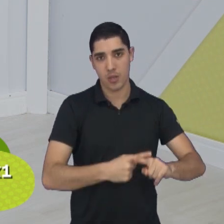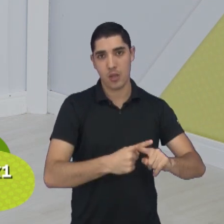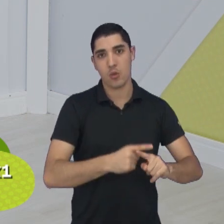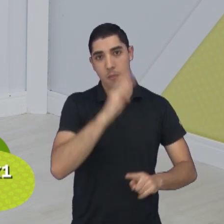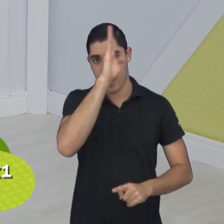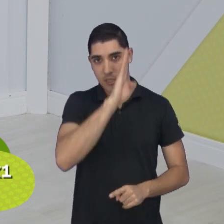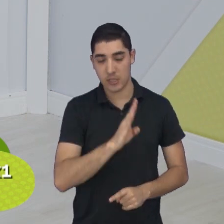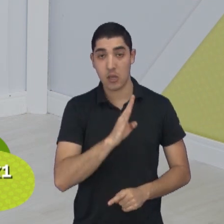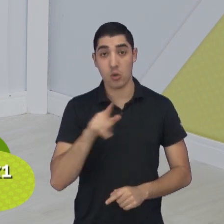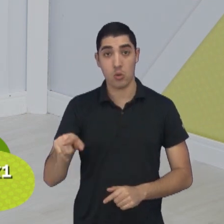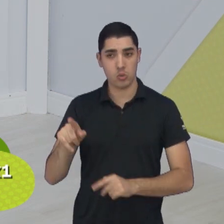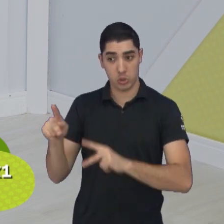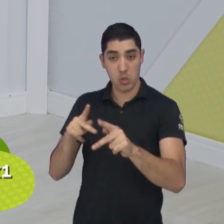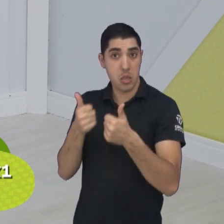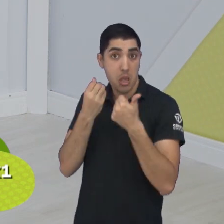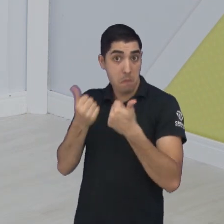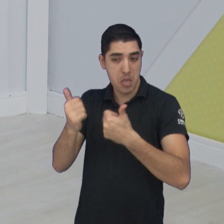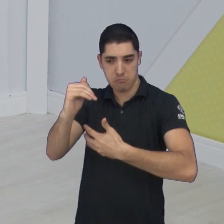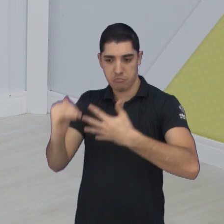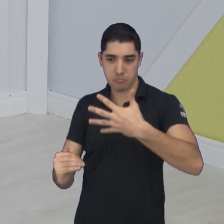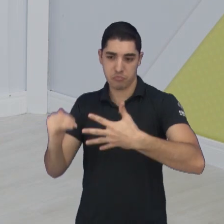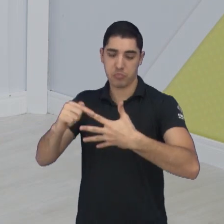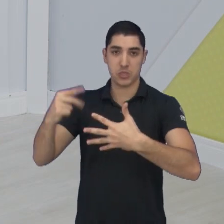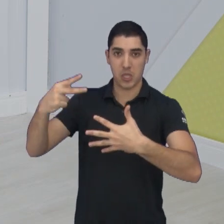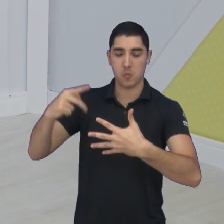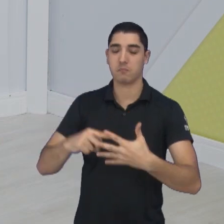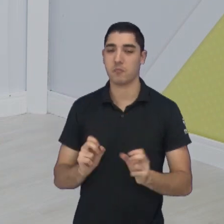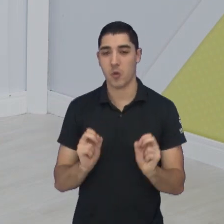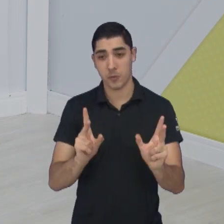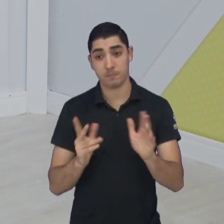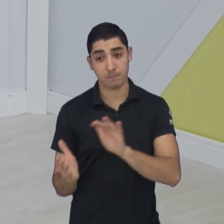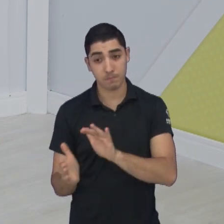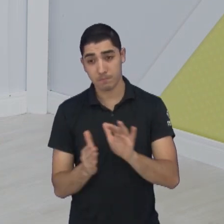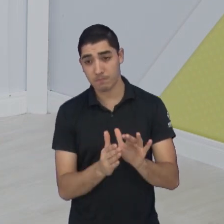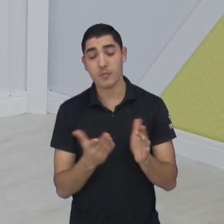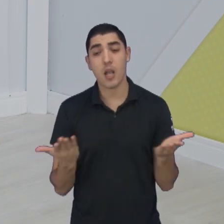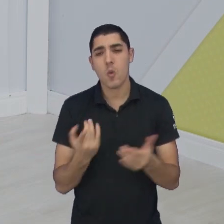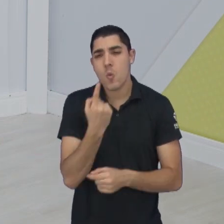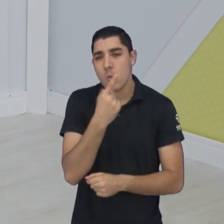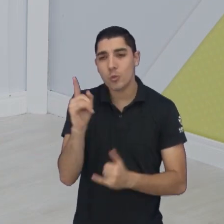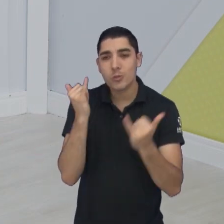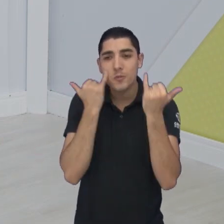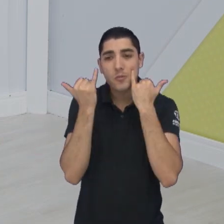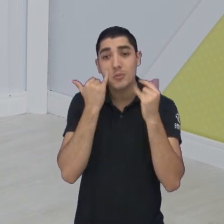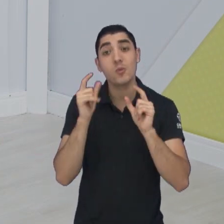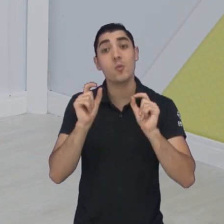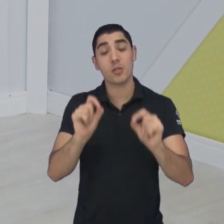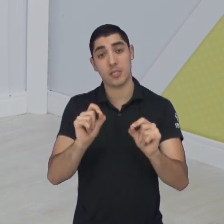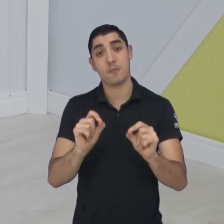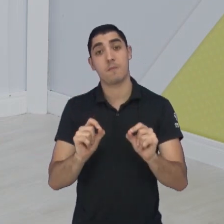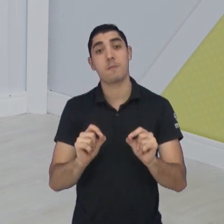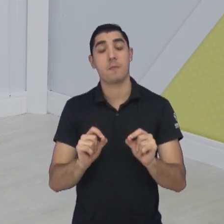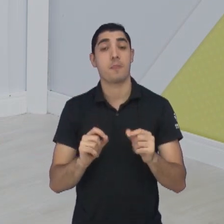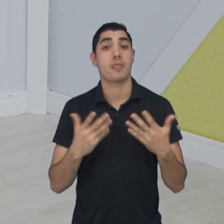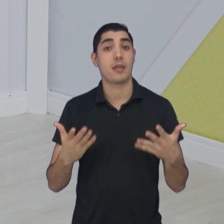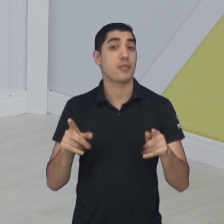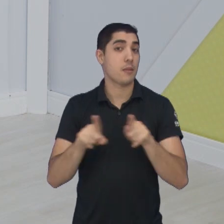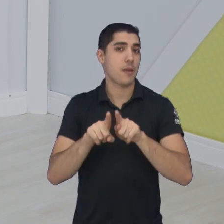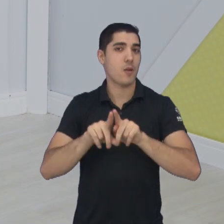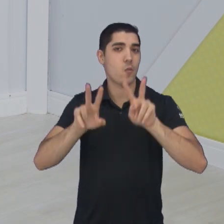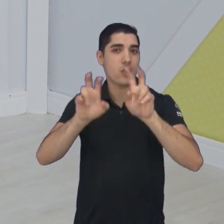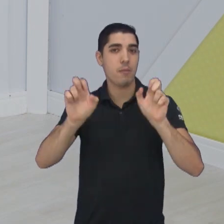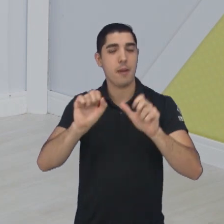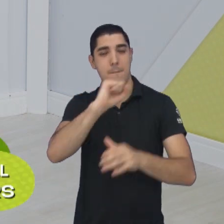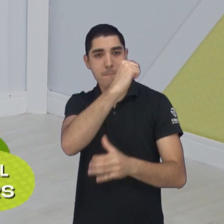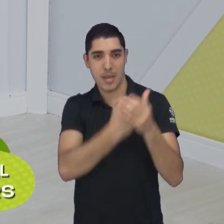na vice-liderança, só atrás do Cruzeiro, tá certo? Brunão, para a gente fechar a Hora do Esporte, e não menos importante do que isso, falando de basquete.